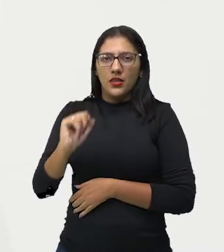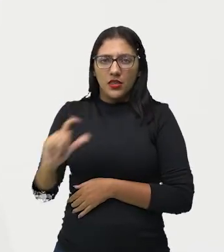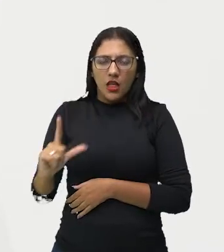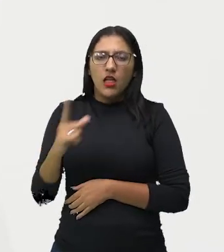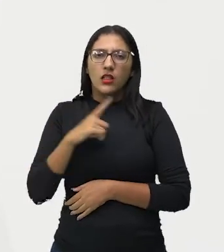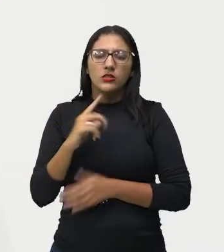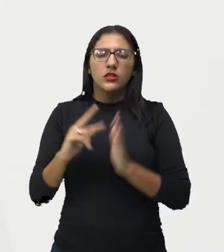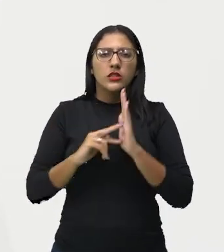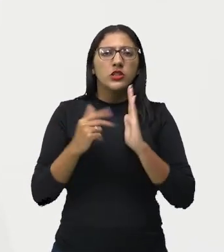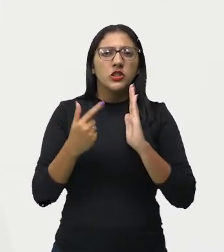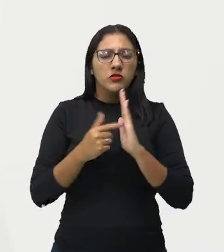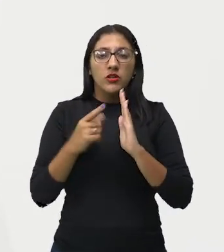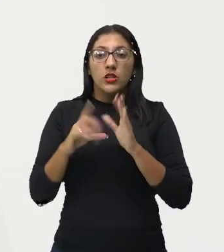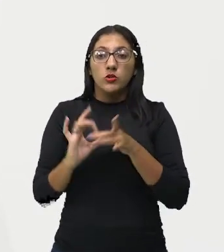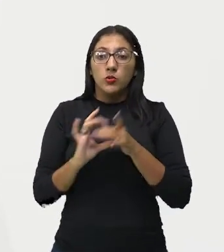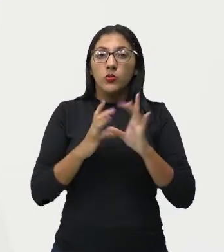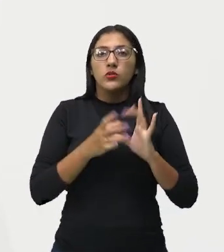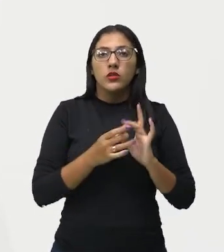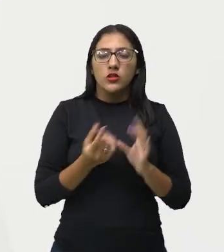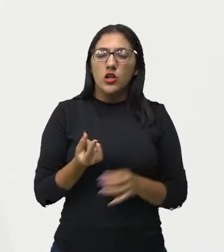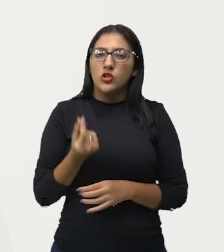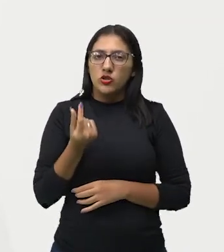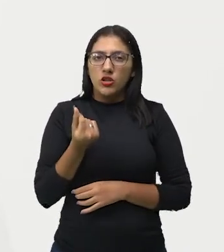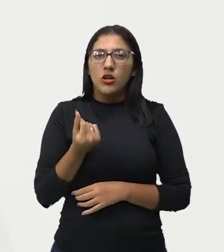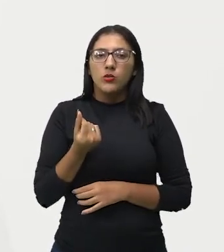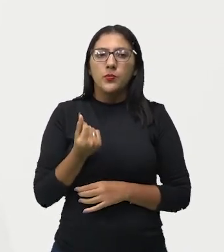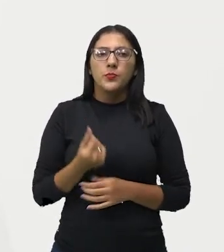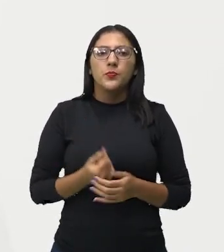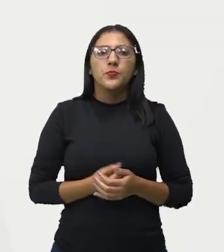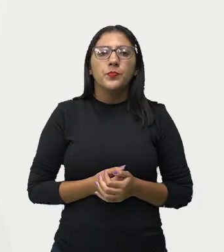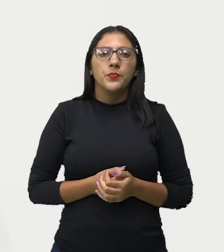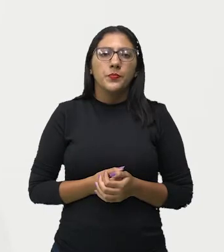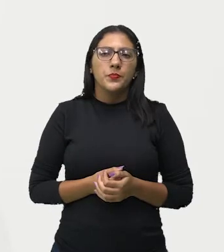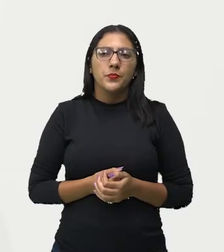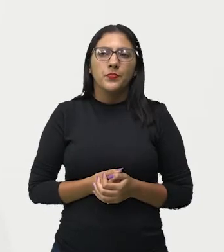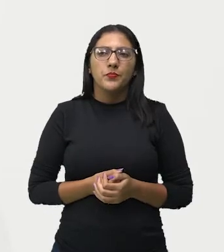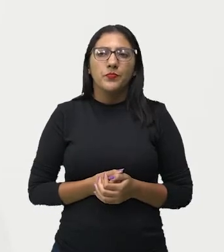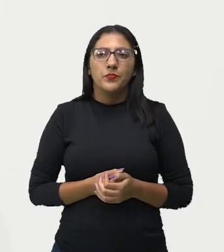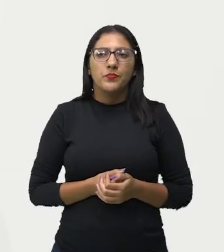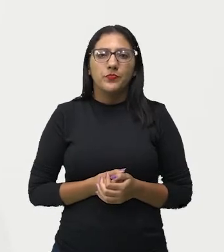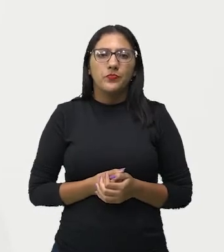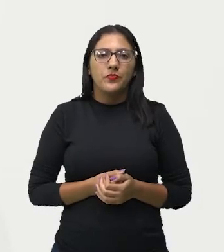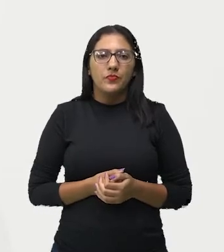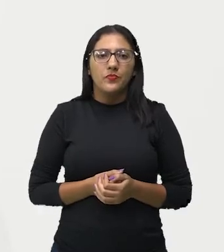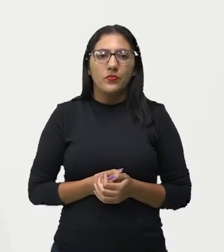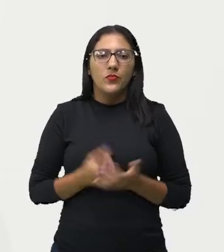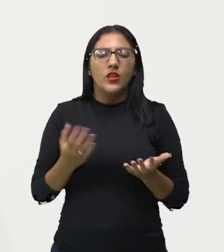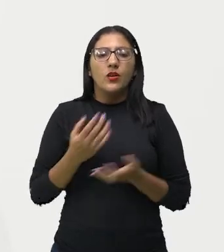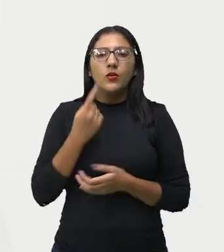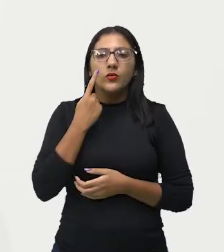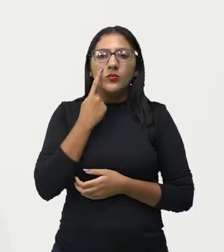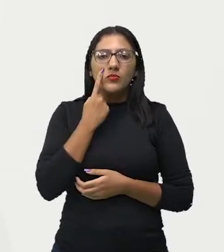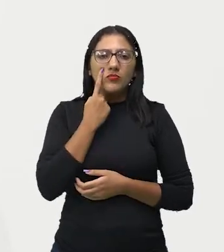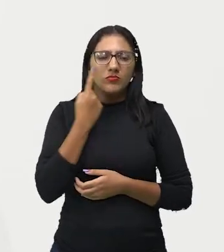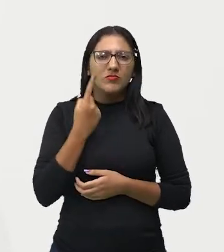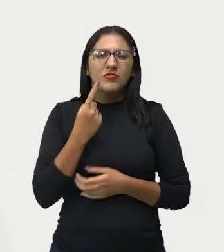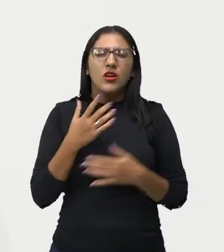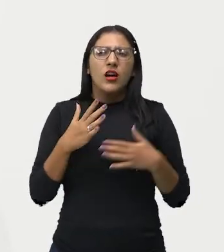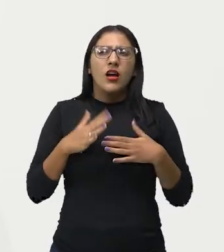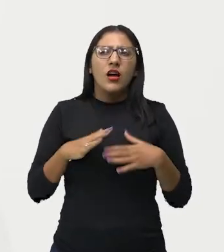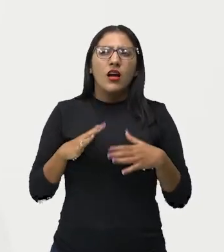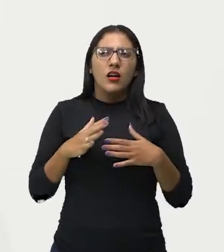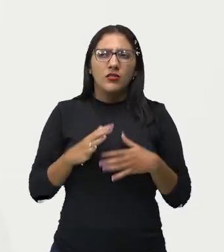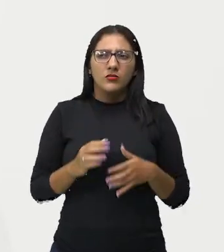sido identificada aqui no nosso contexto de dinheiro. Dito isto, olha só que coisa